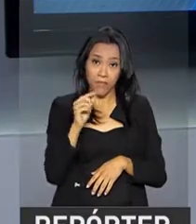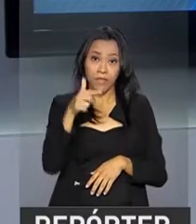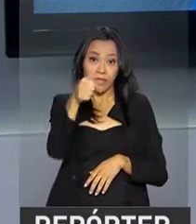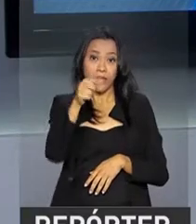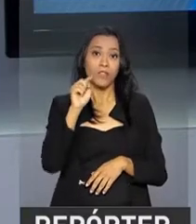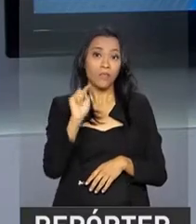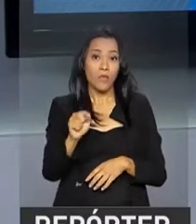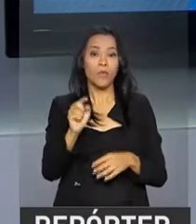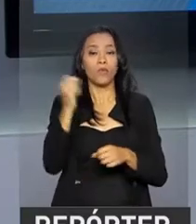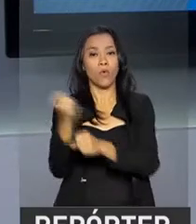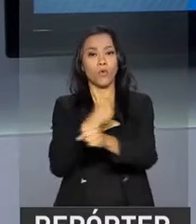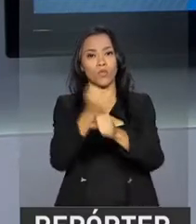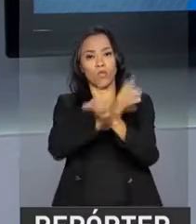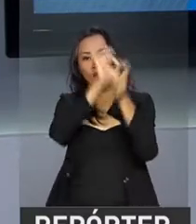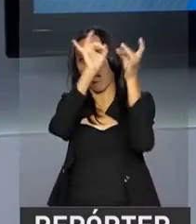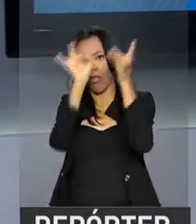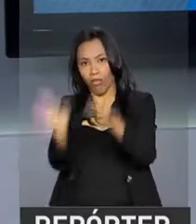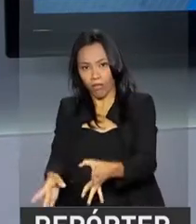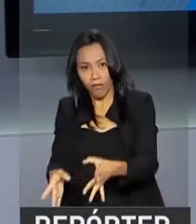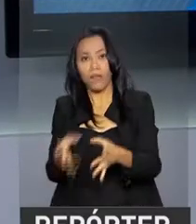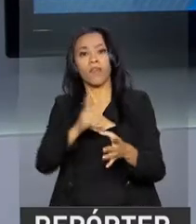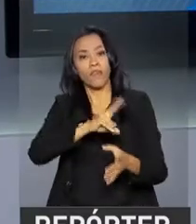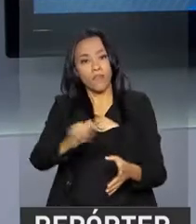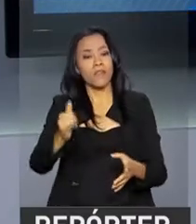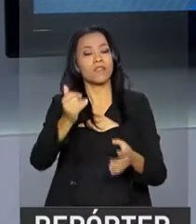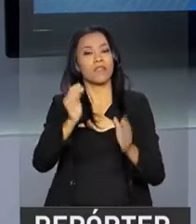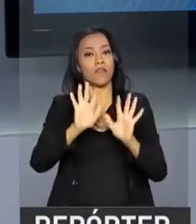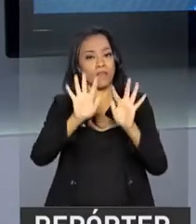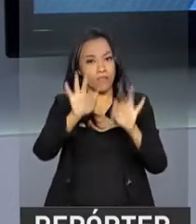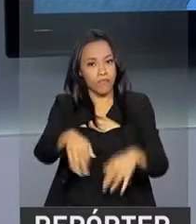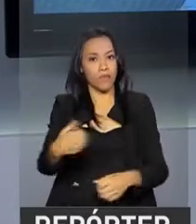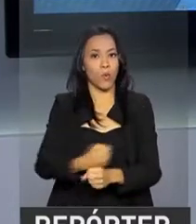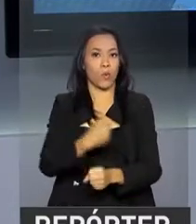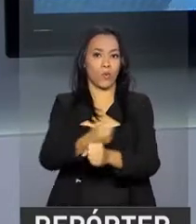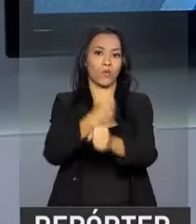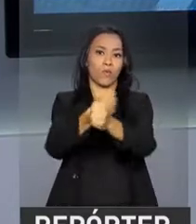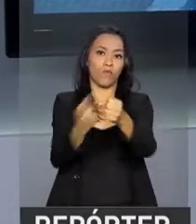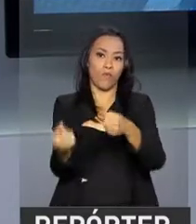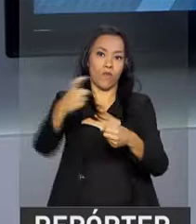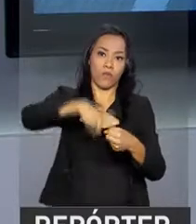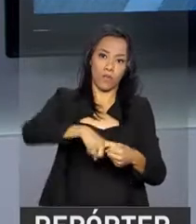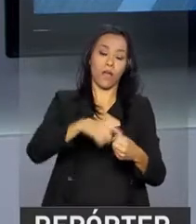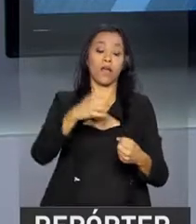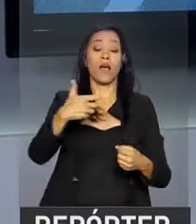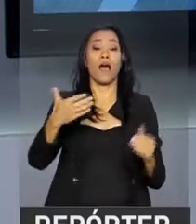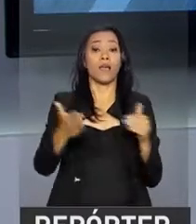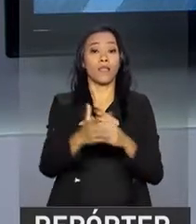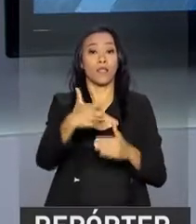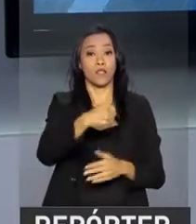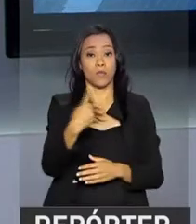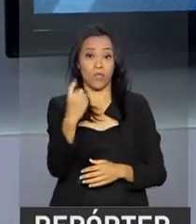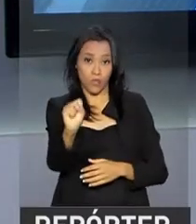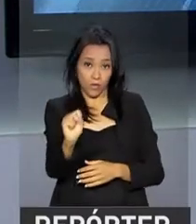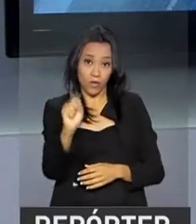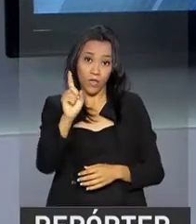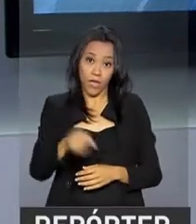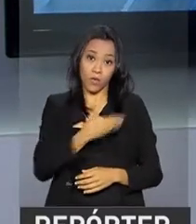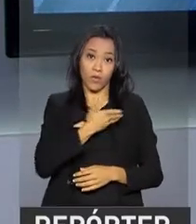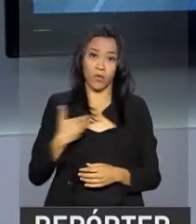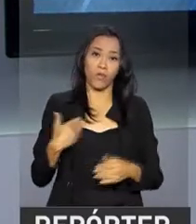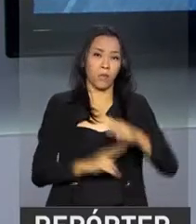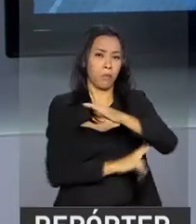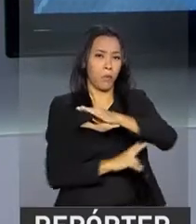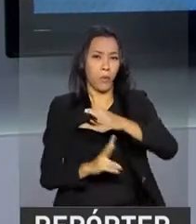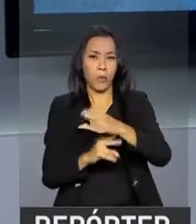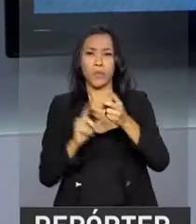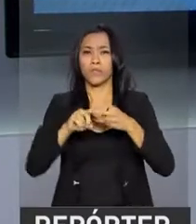retomadas e serão concluídas até o final de 2018 por meio do programa Avançar, do governo federal. São pontes, escolas,